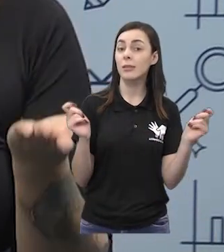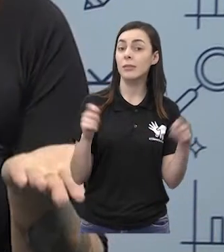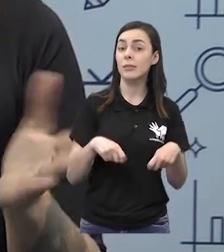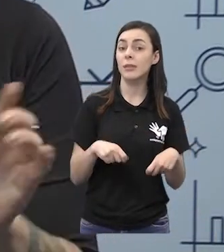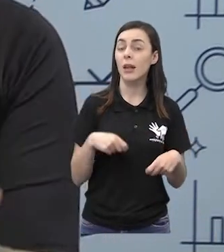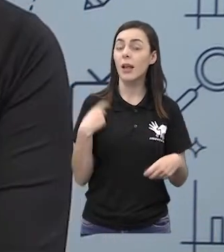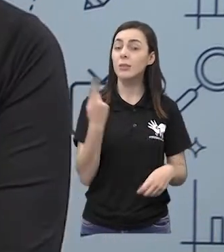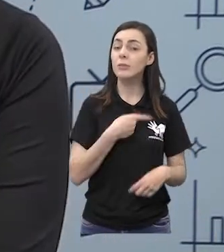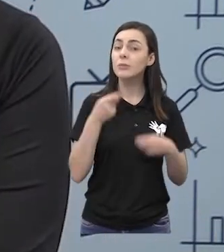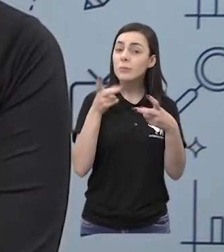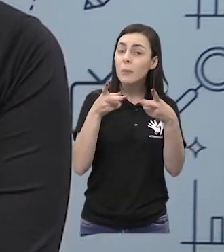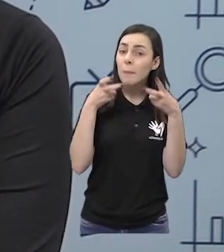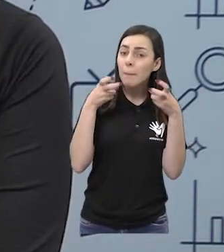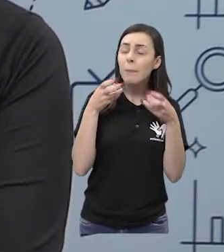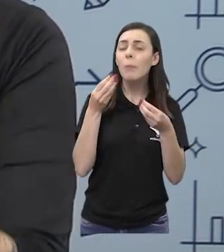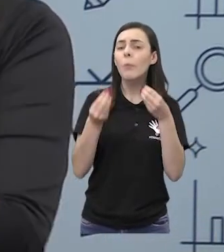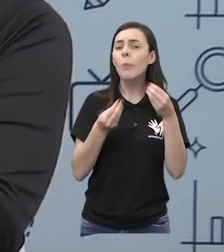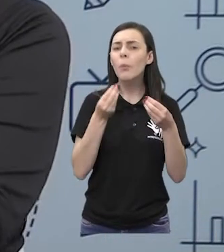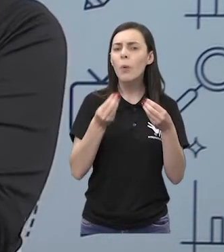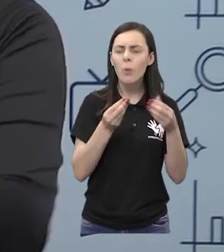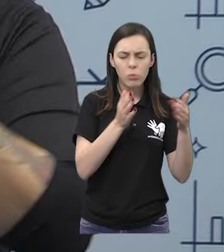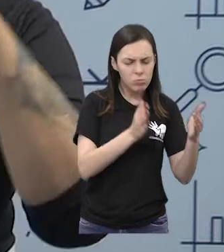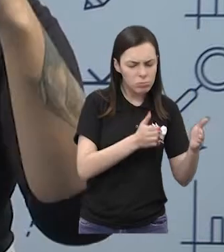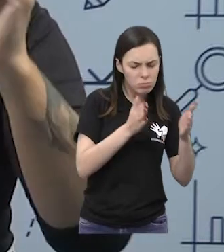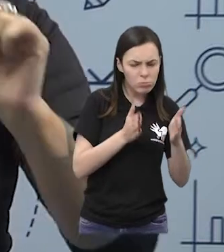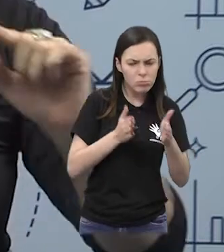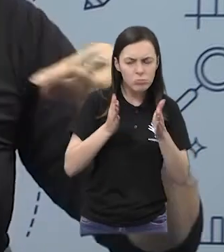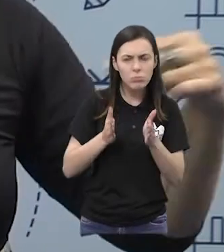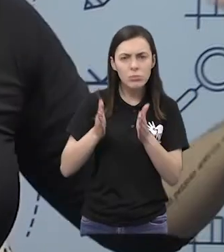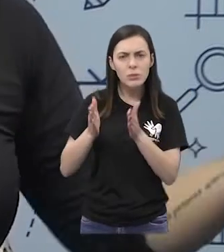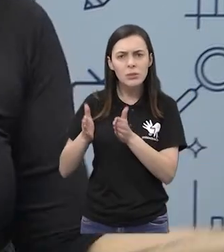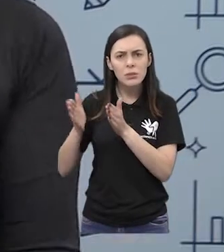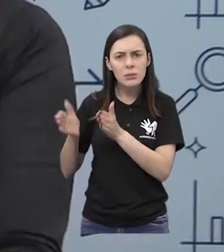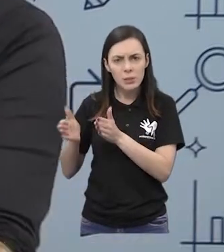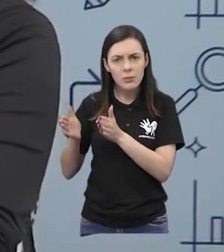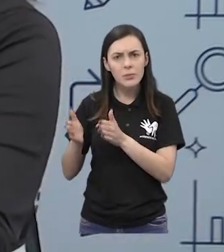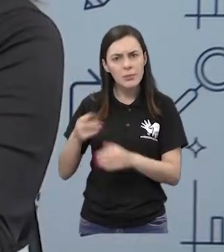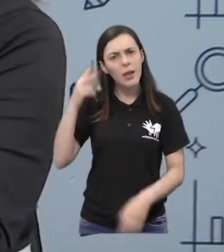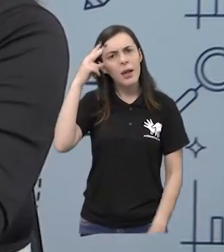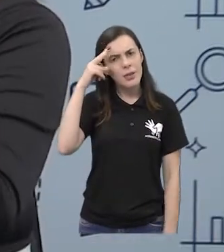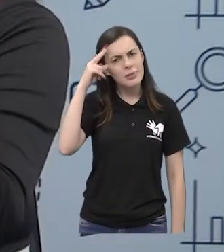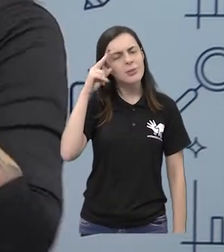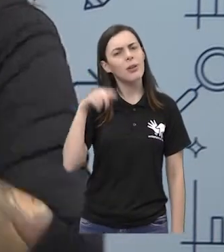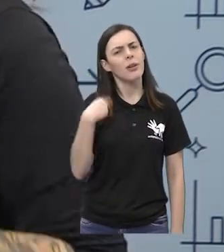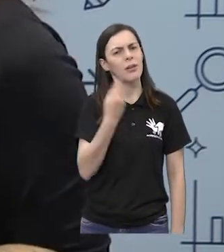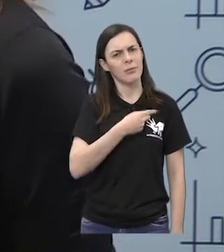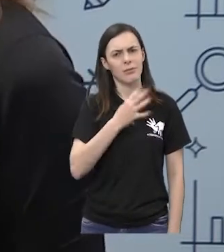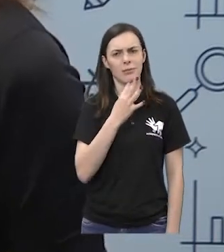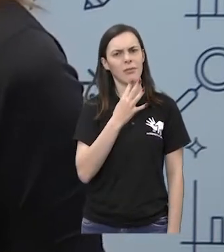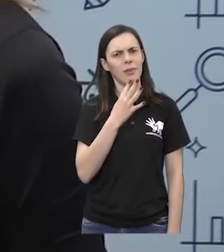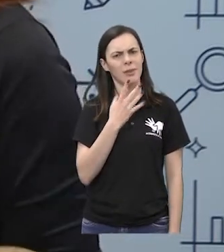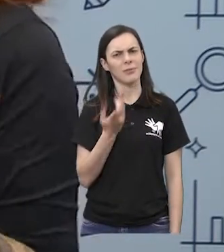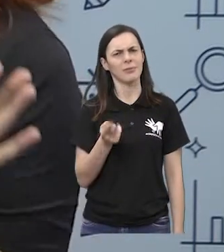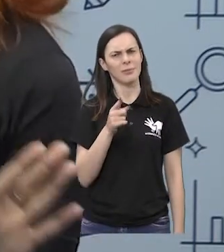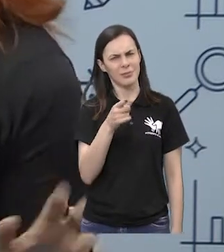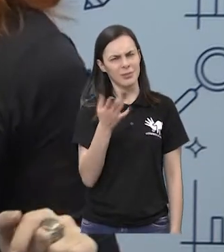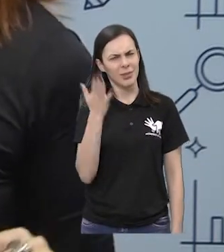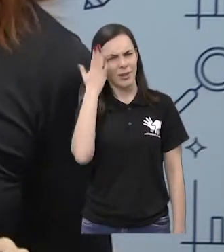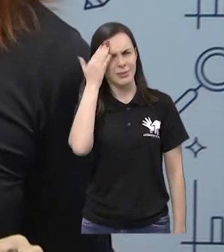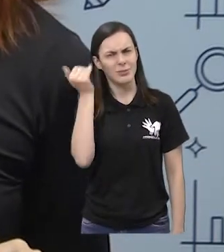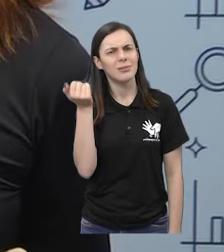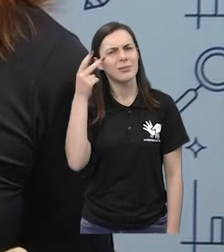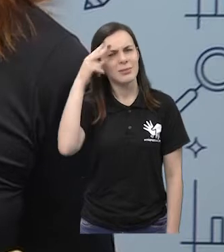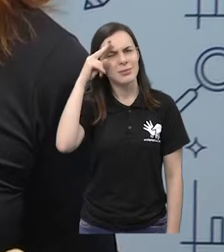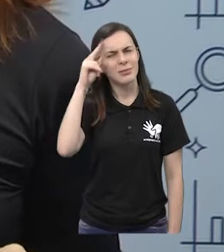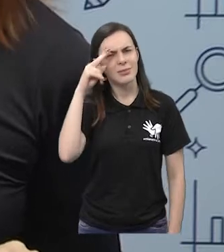é possível a gente perceber a sequência estrutural dessa história que é uma história bastante conhecida você já deve